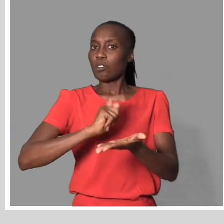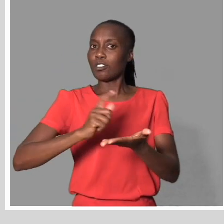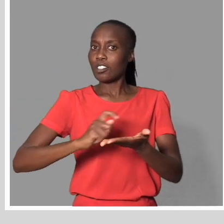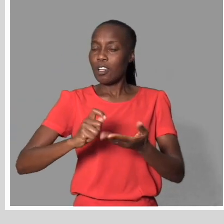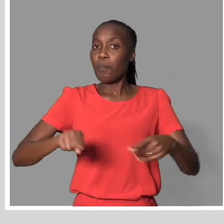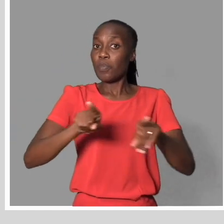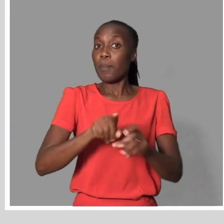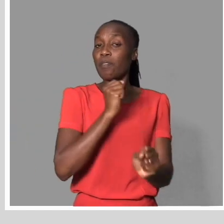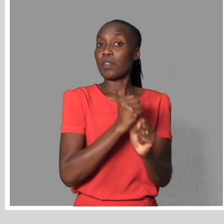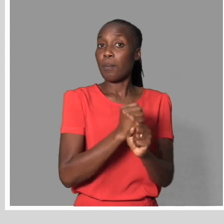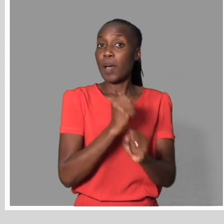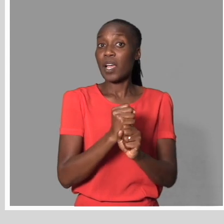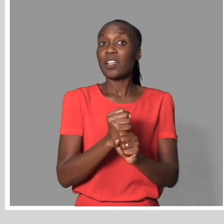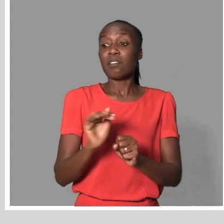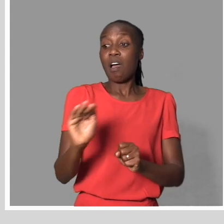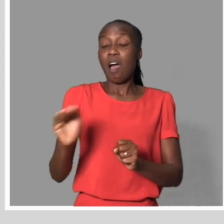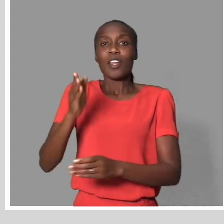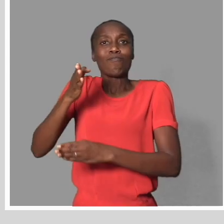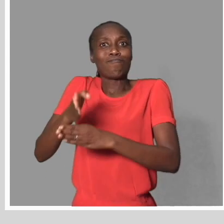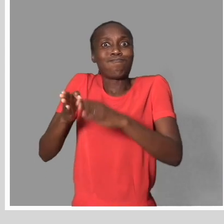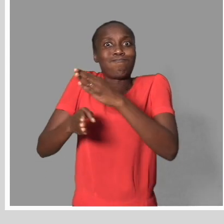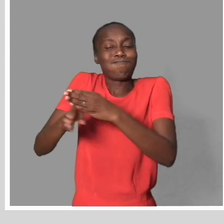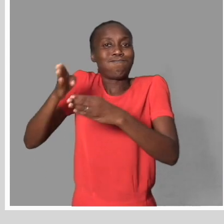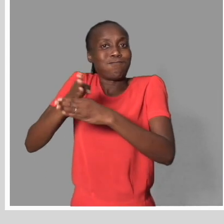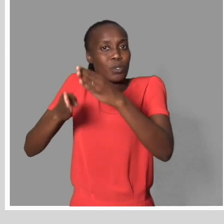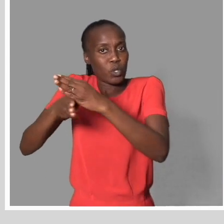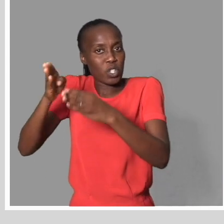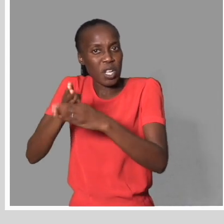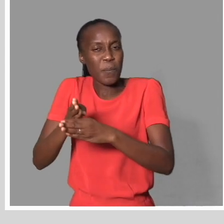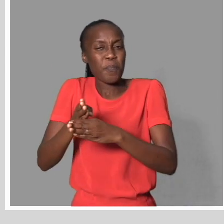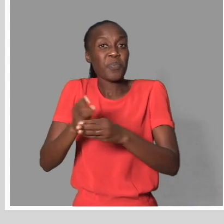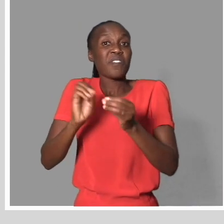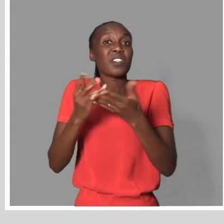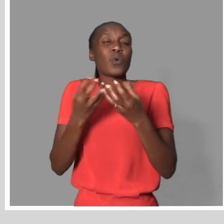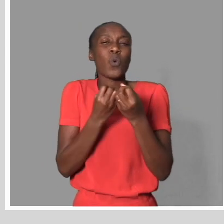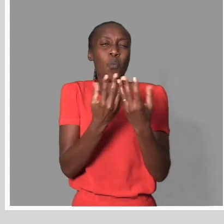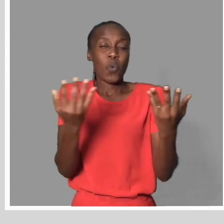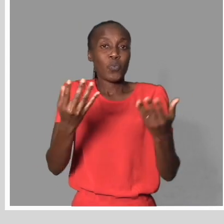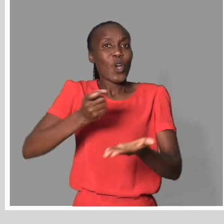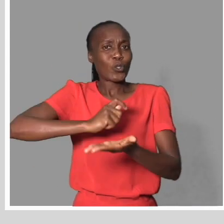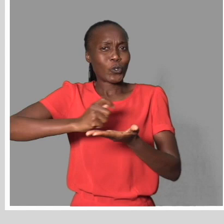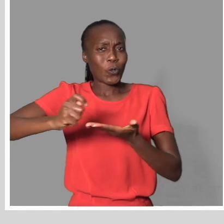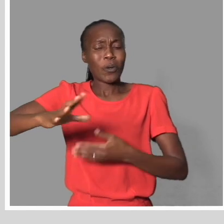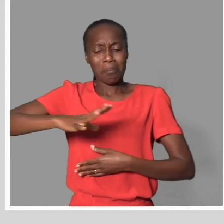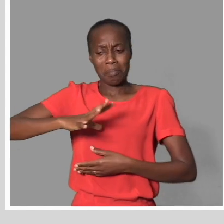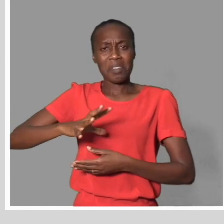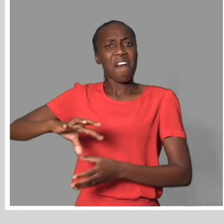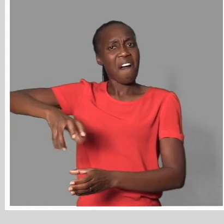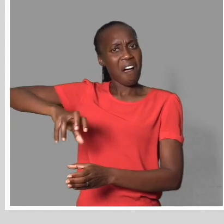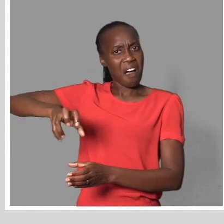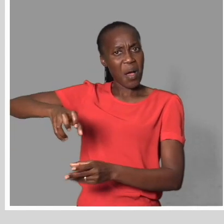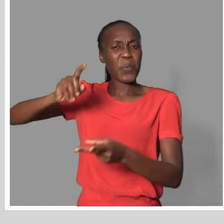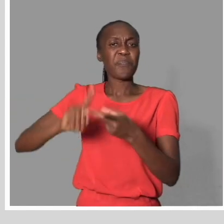E também trabalha na área de construção. Há de ver que muitas escolas já têm água,